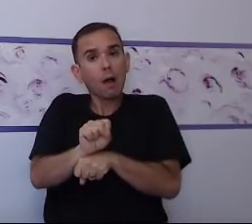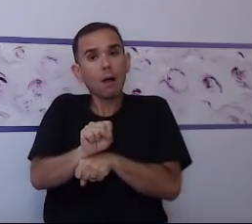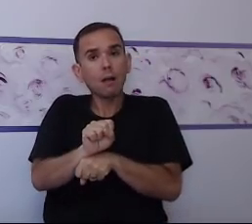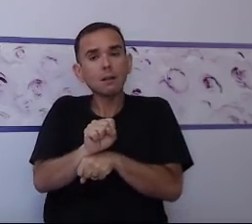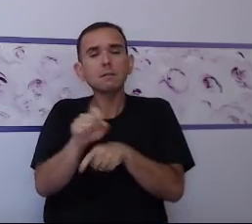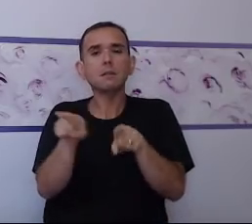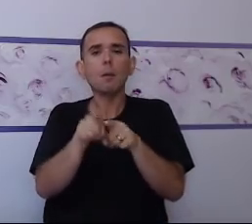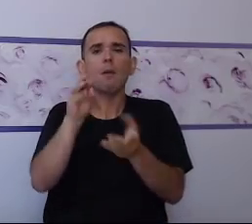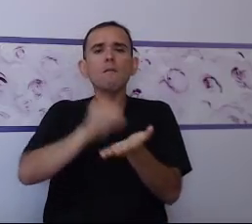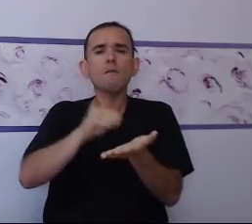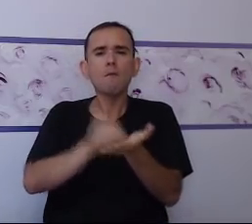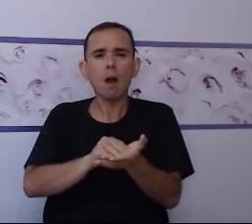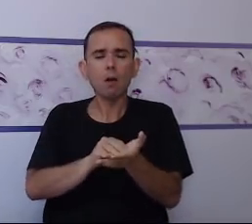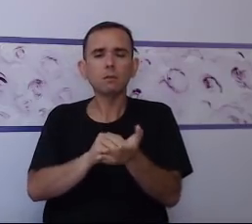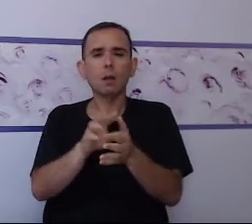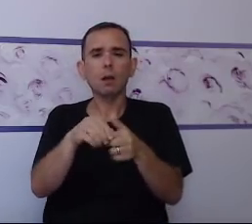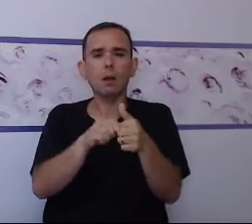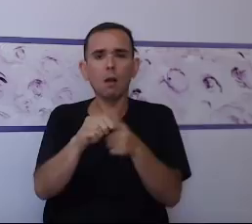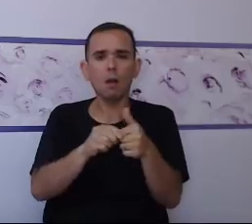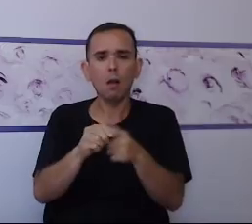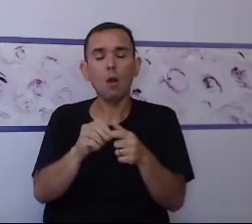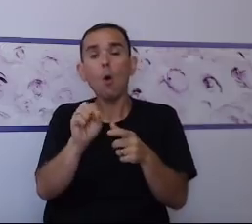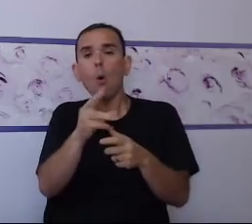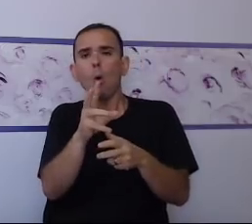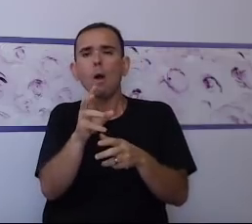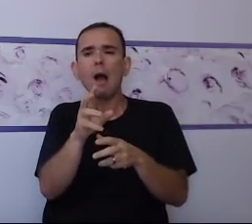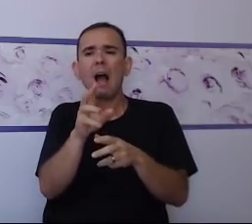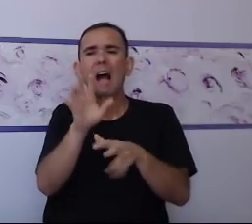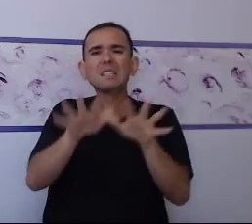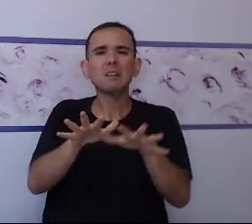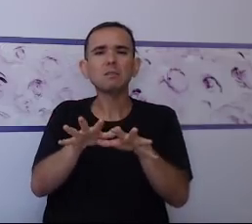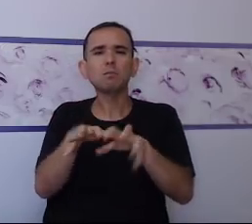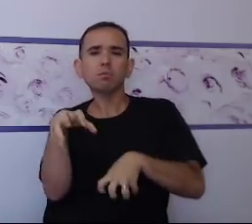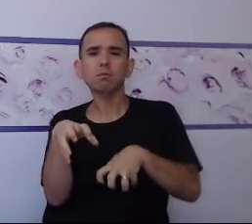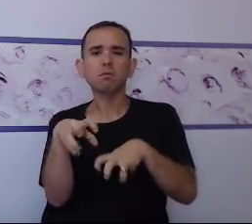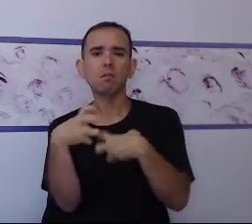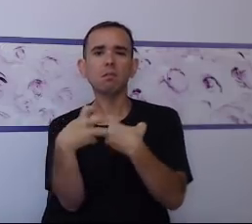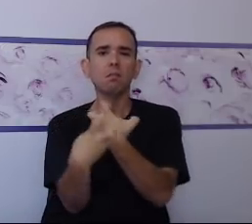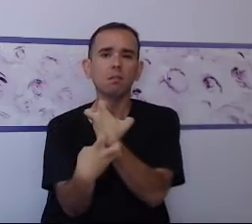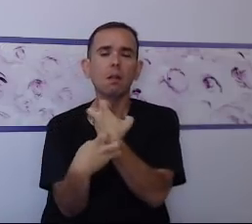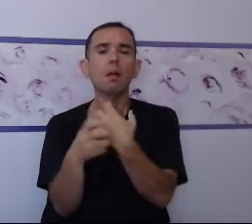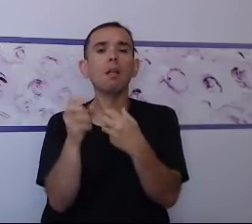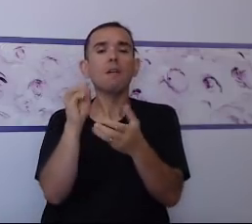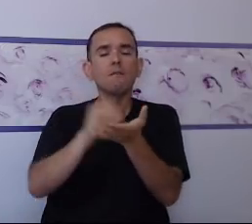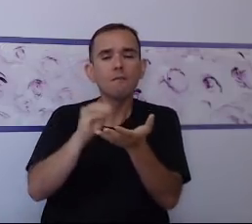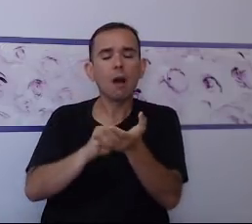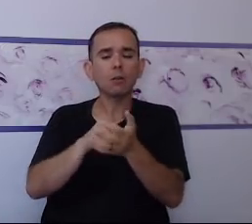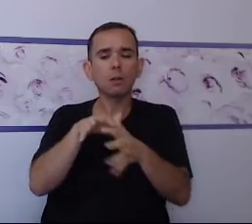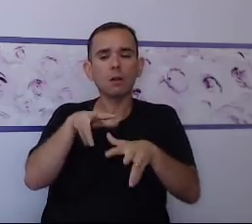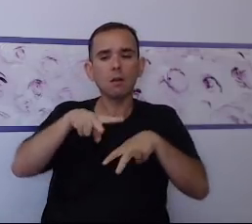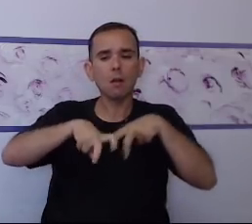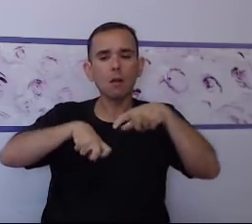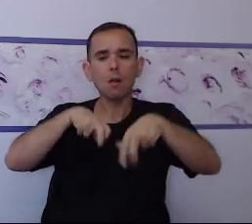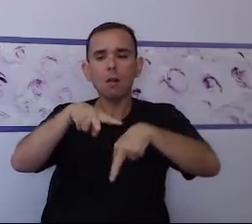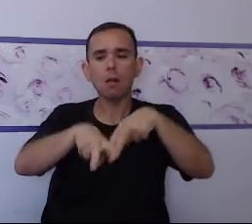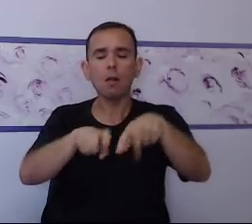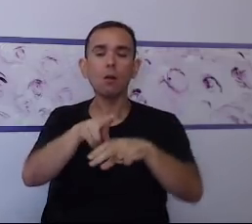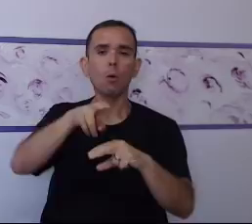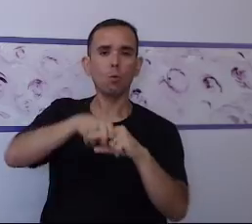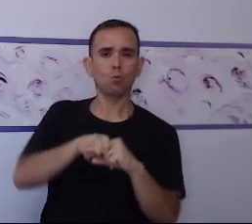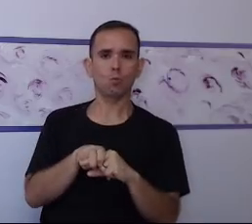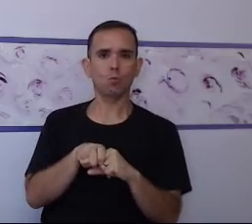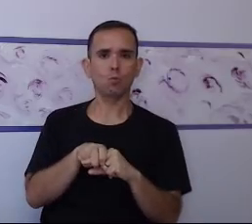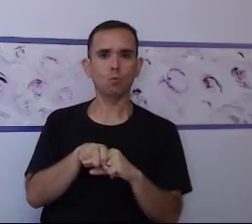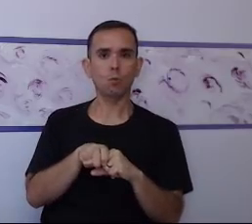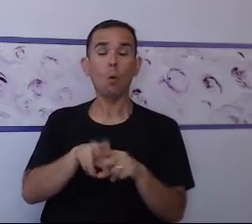pela falta de coordenação ou presença de movimentos anormais, que afetam a locomoção e a posição sentada. Então,